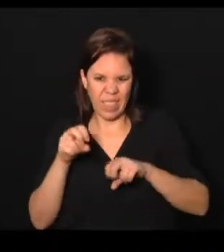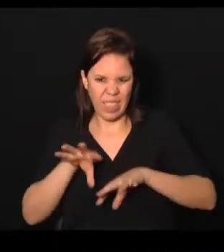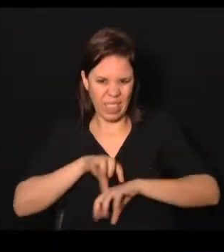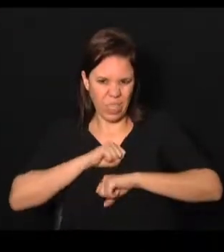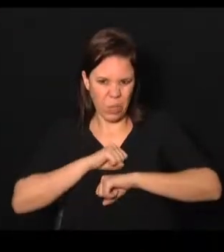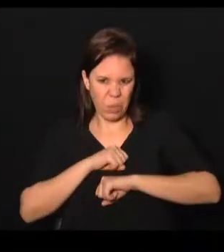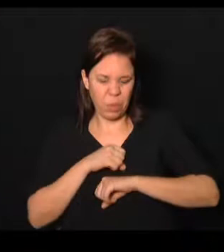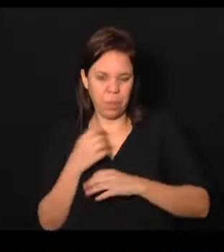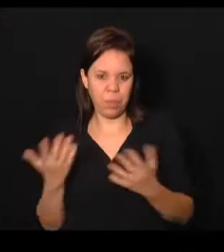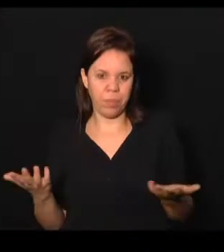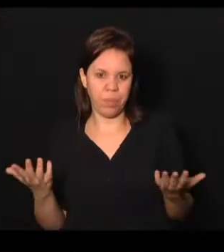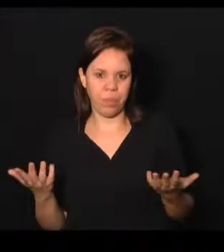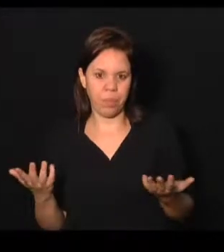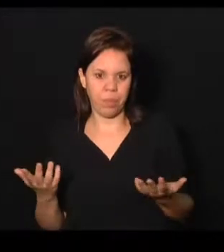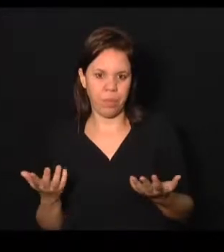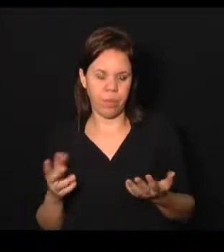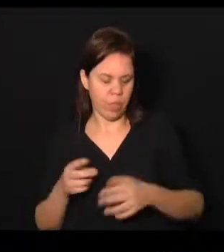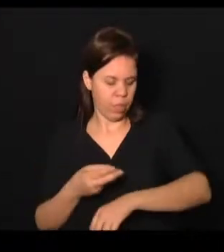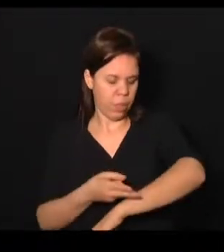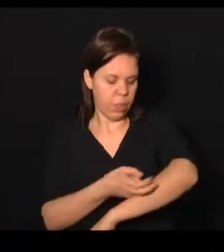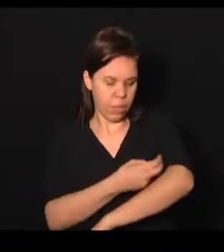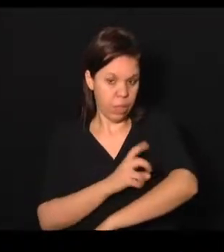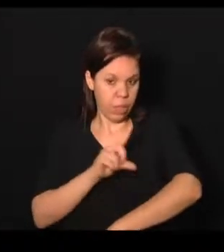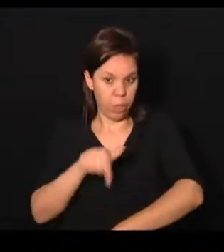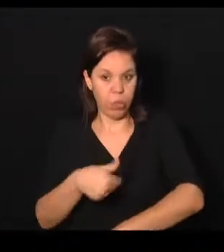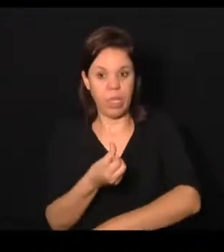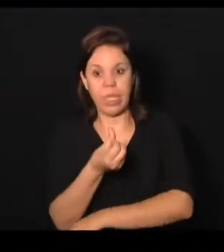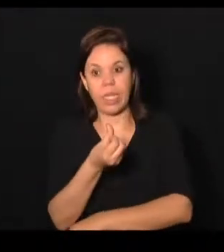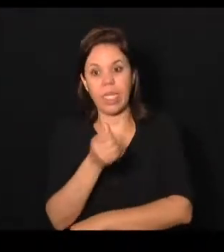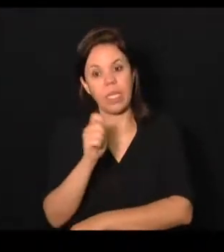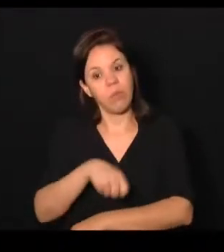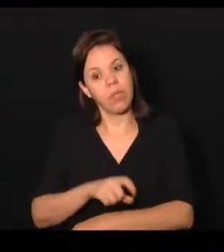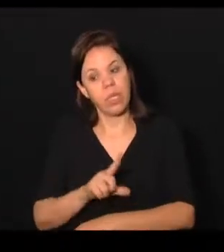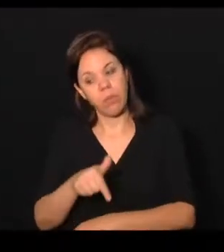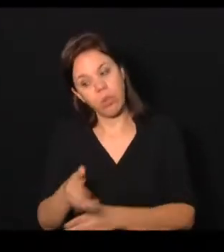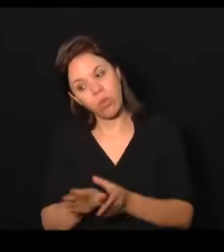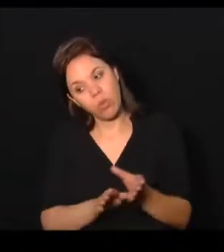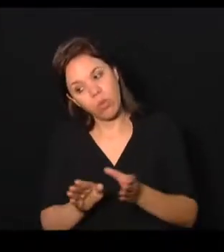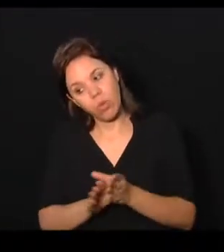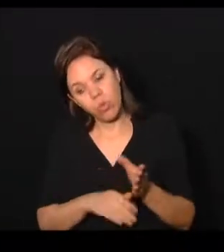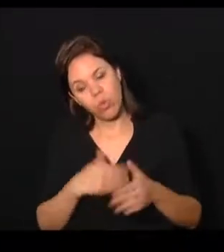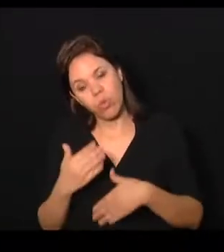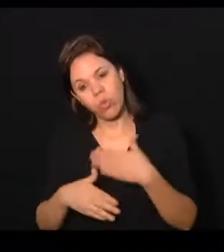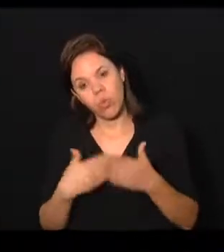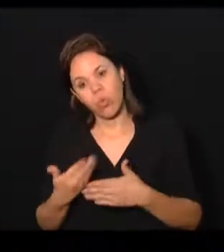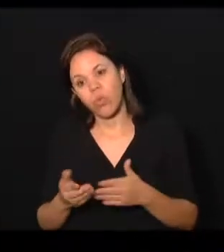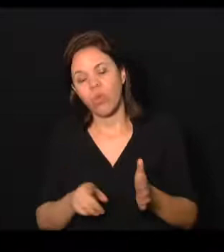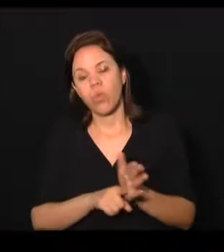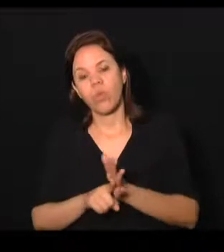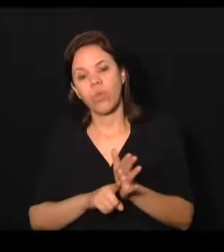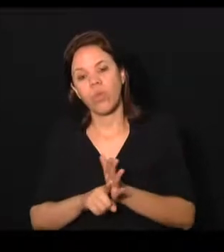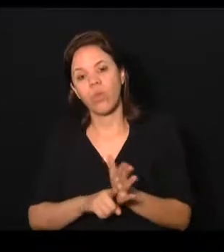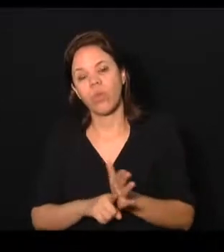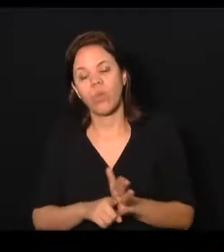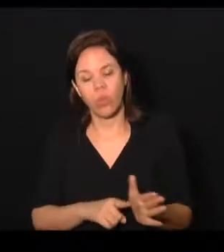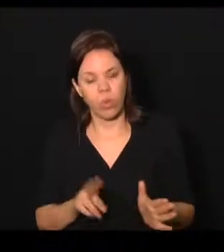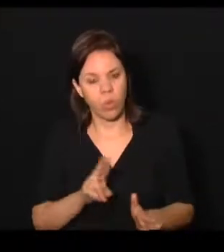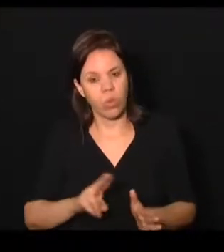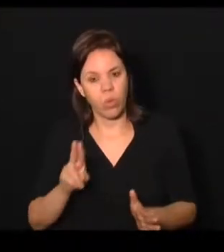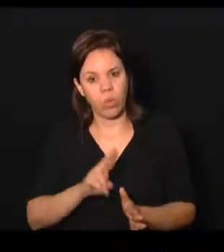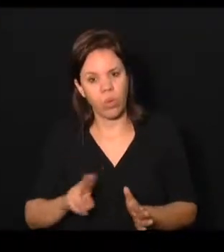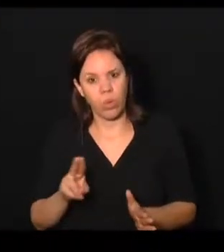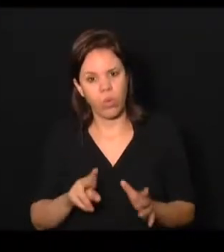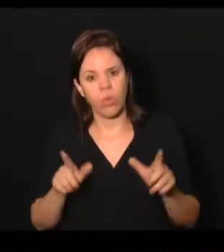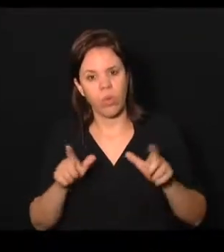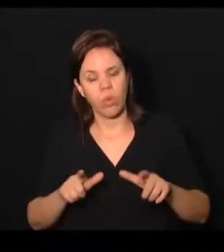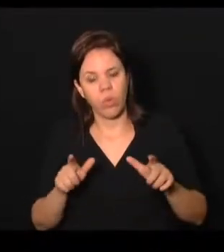gente faz no caso de tatuagem? 6 meses. Ou orienta os doadores. Existem processos de muitos estúdios que utilizam